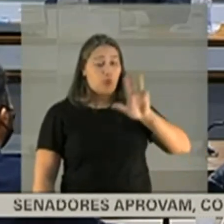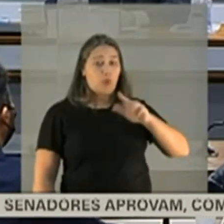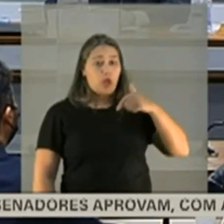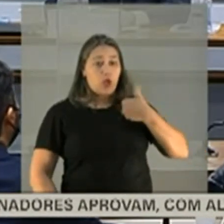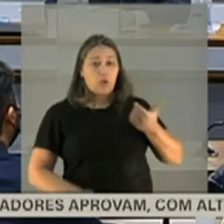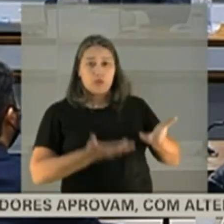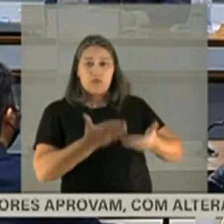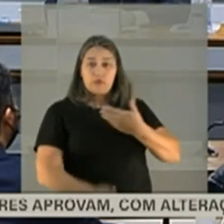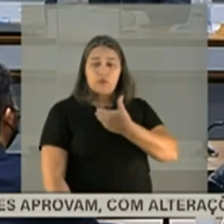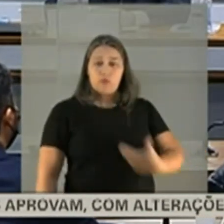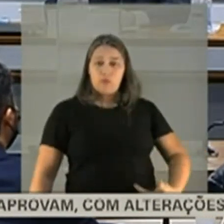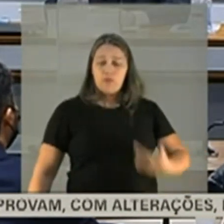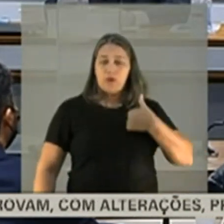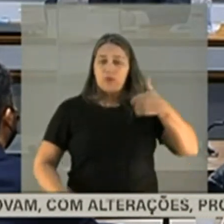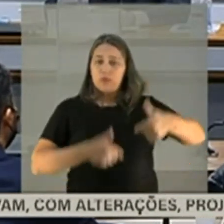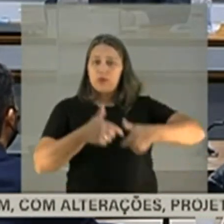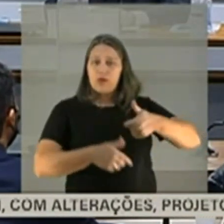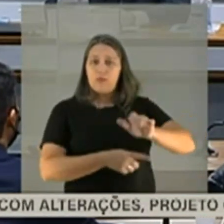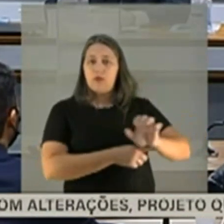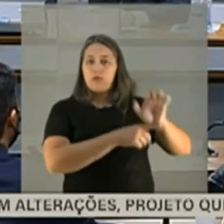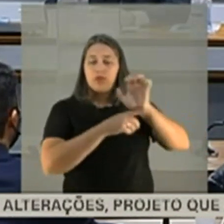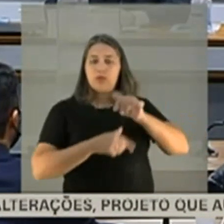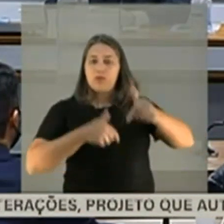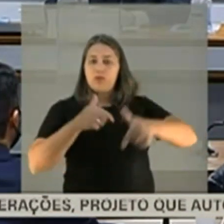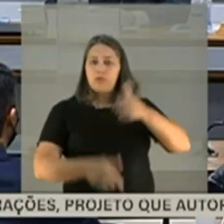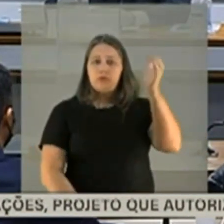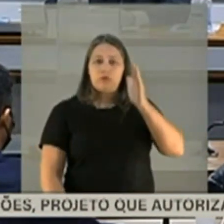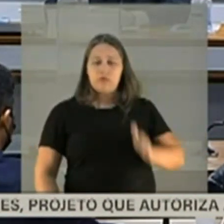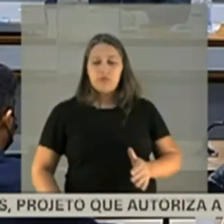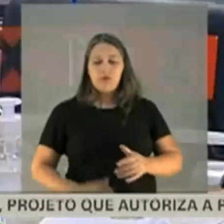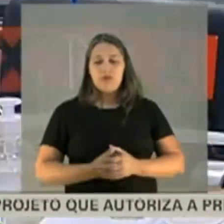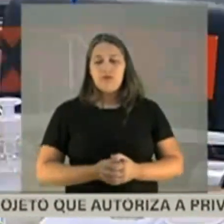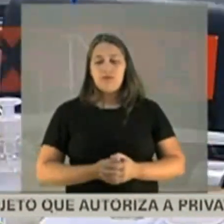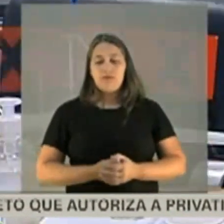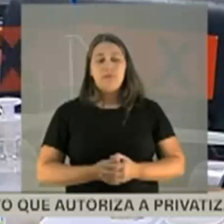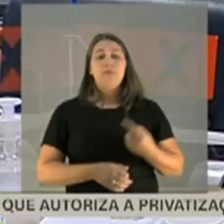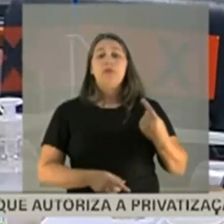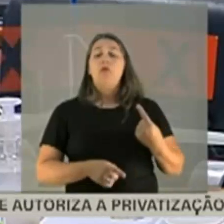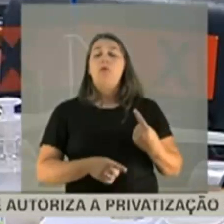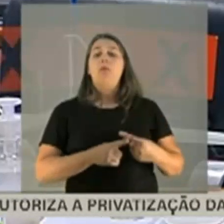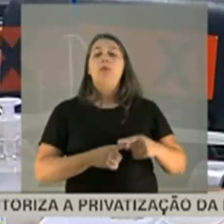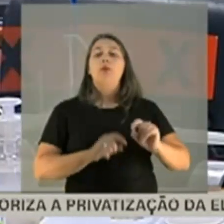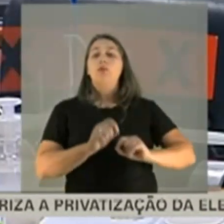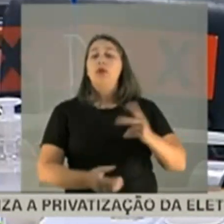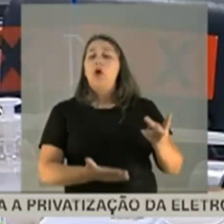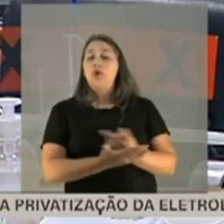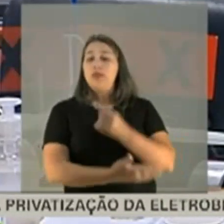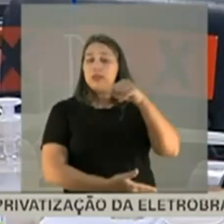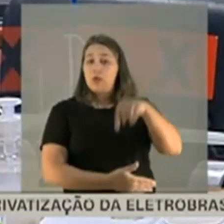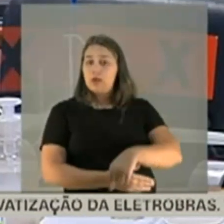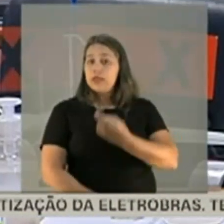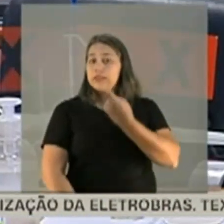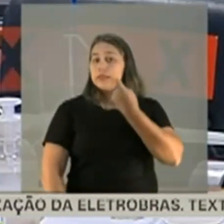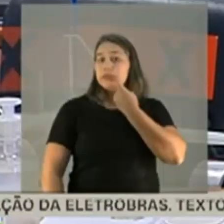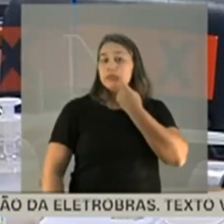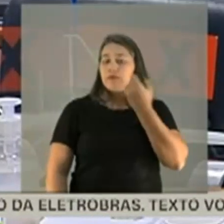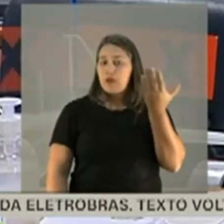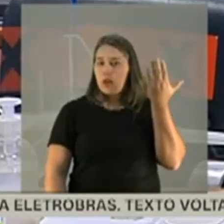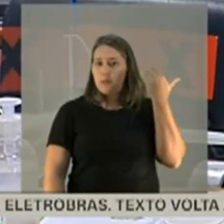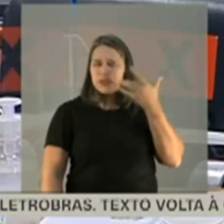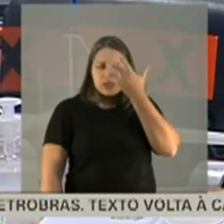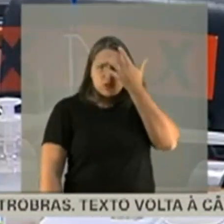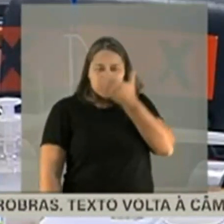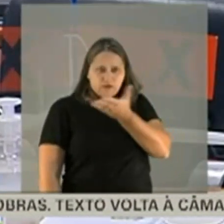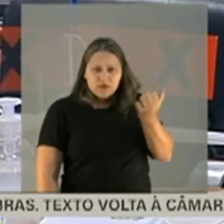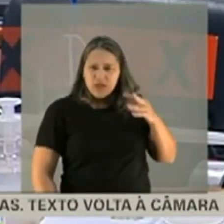então eu sou um agente de Estado, eu trabalho para o Brasil. Tá, porque o que aconteceu aqui na sexta-feira passada, não sei se os